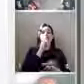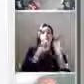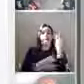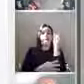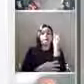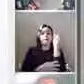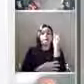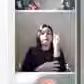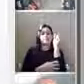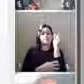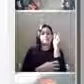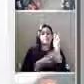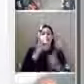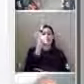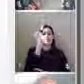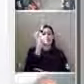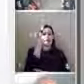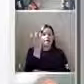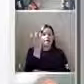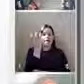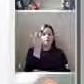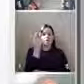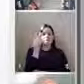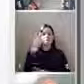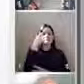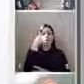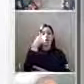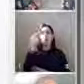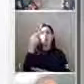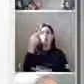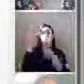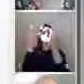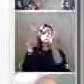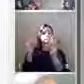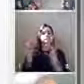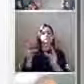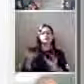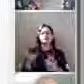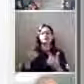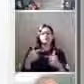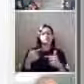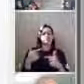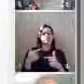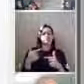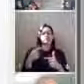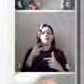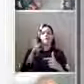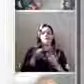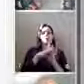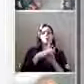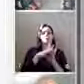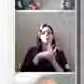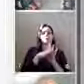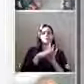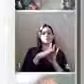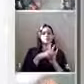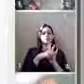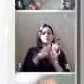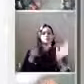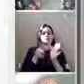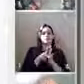tipo de abacaxi, tá? Em espanhol não há uma distinção entre eles, né? Usa-se o conceito que nós